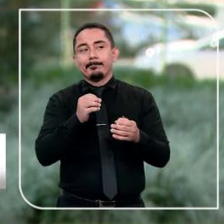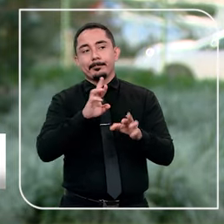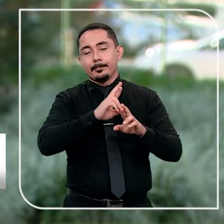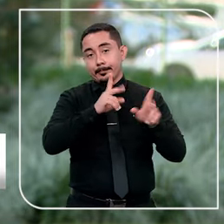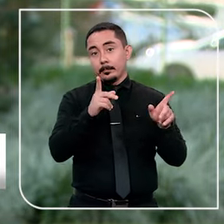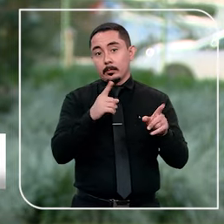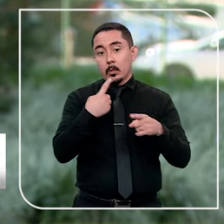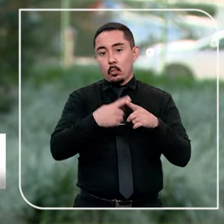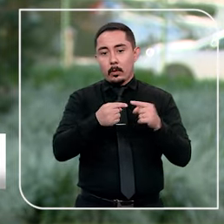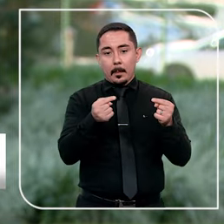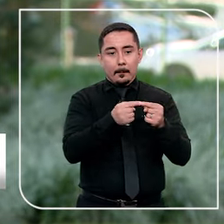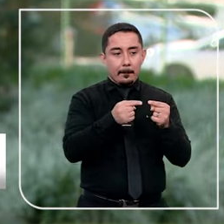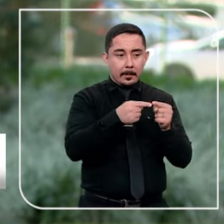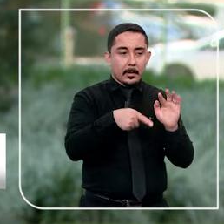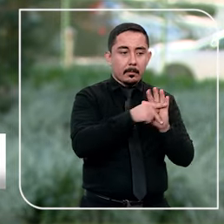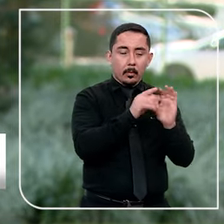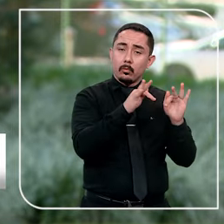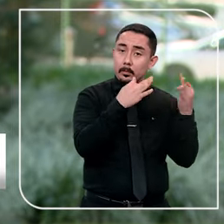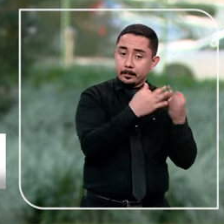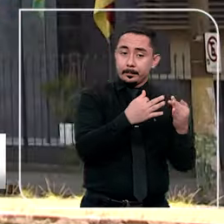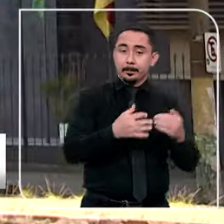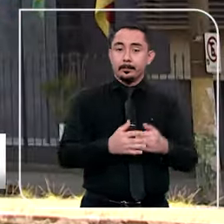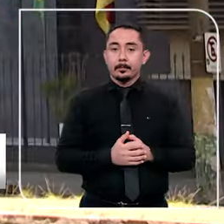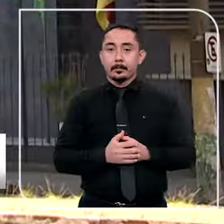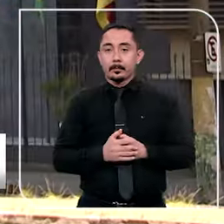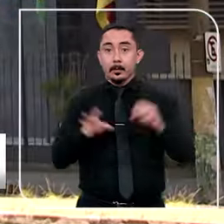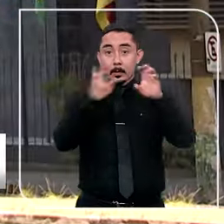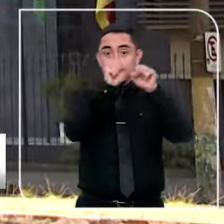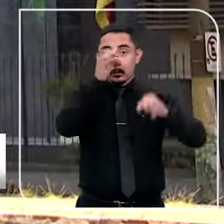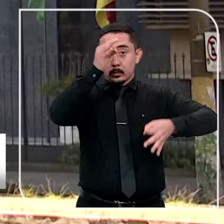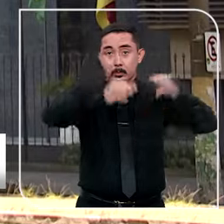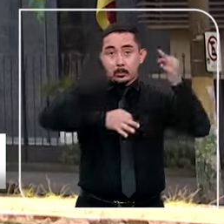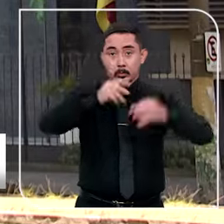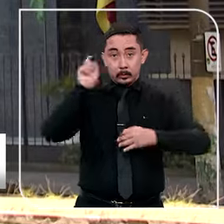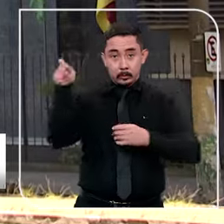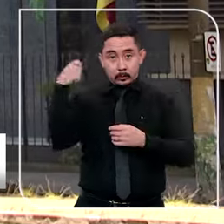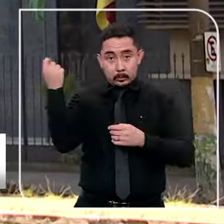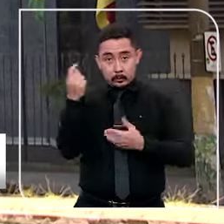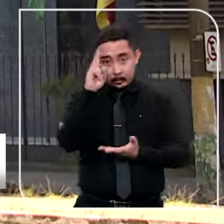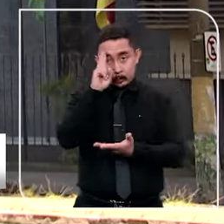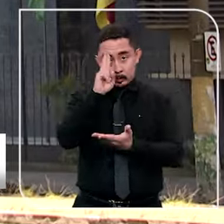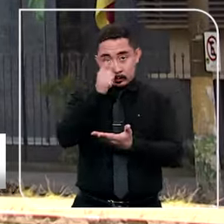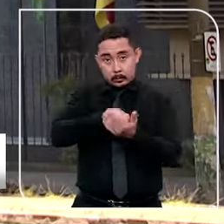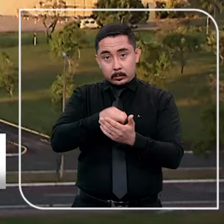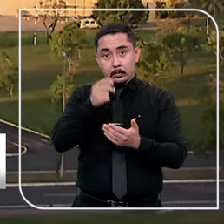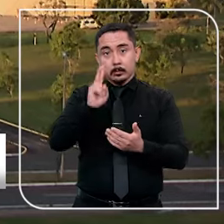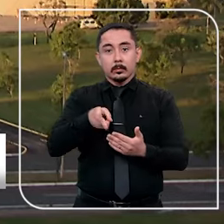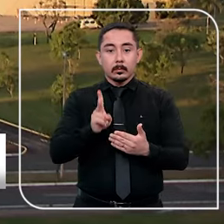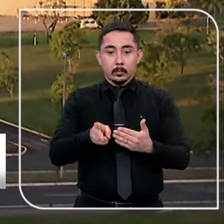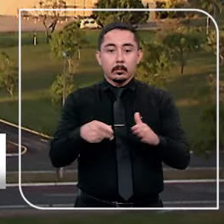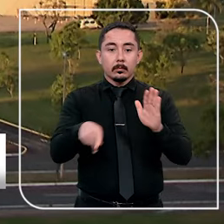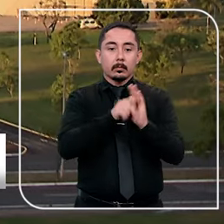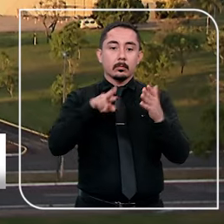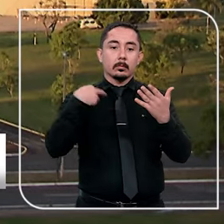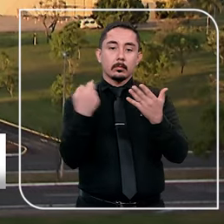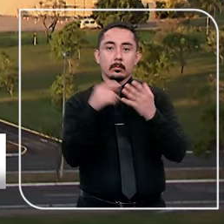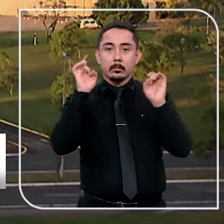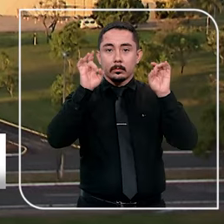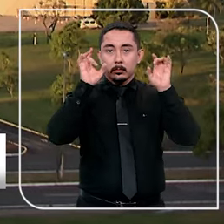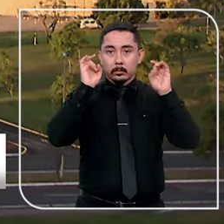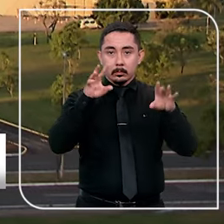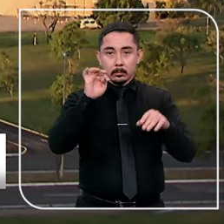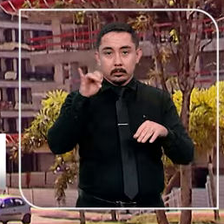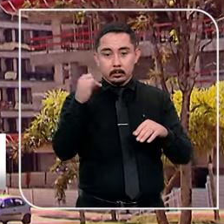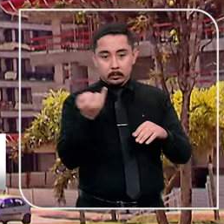que o imóvel se enquadrasse como bem de família o Tribunal de Justiça do Rio Grande do Sul Manteve a decisão no recurso especial dirigido ao